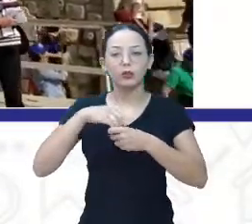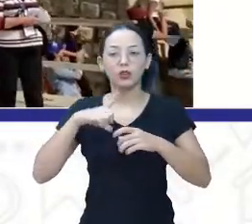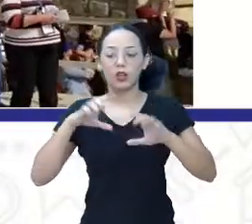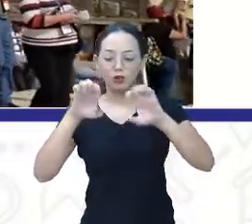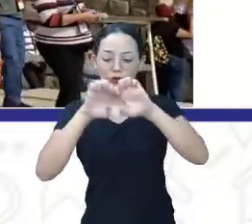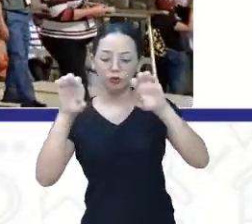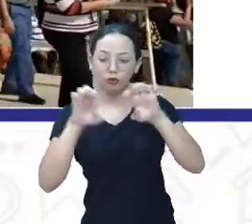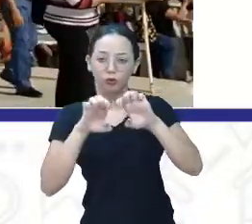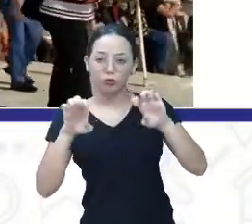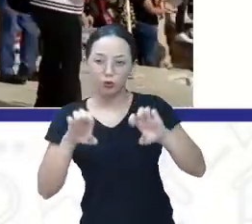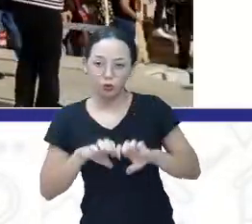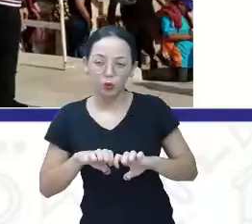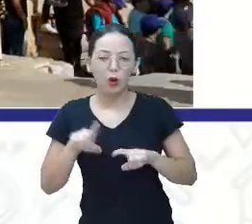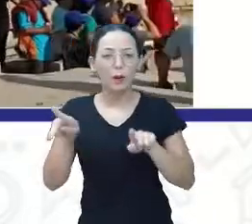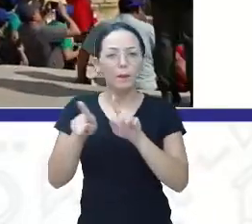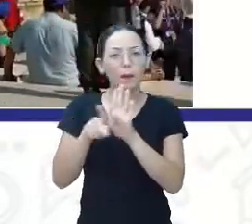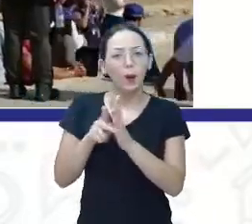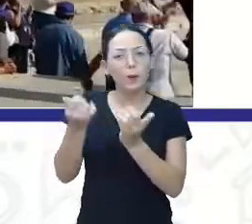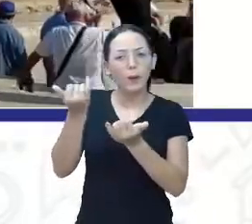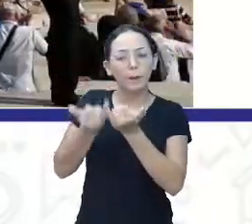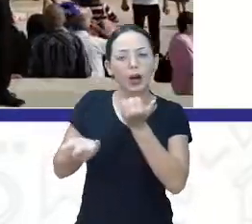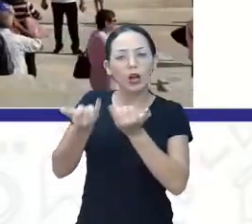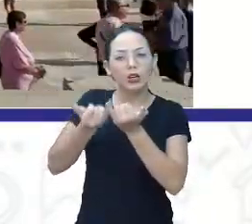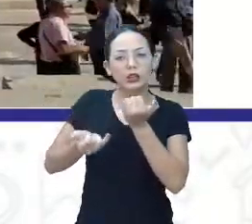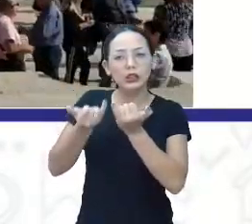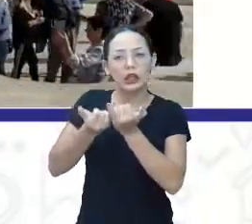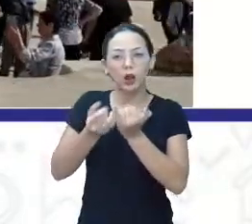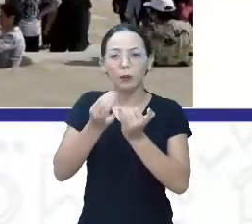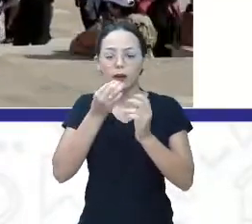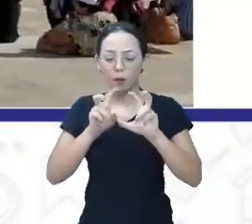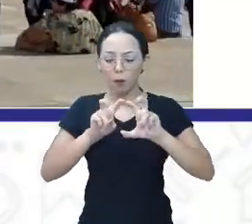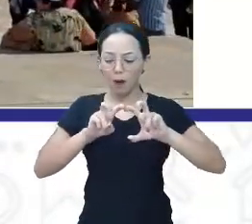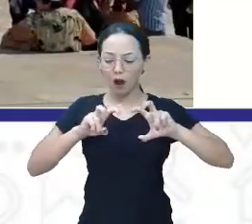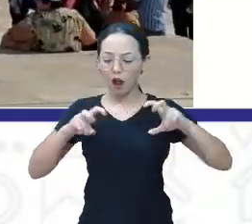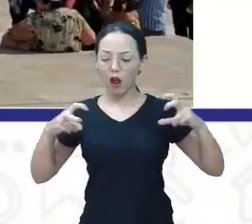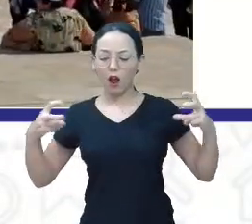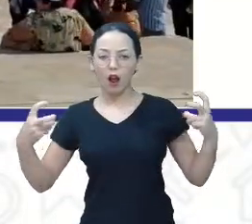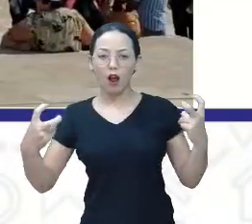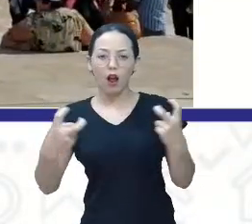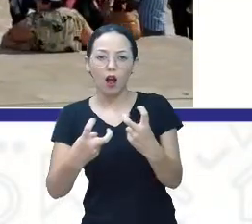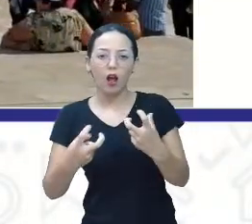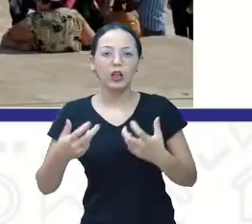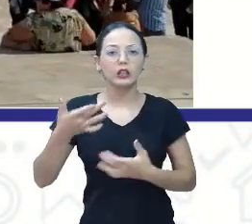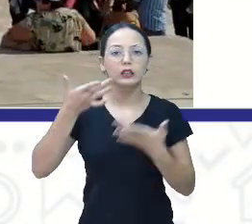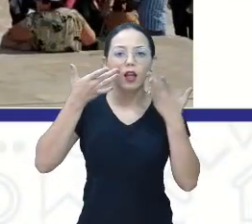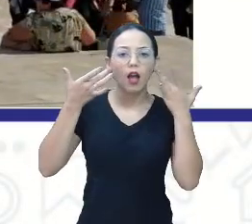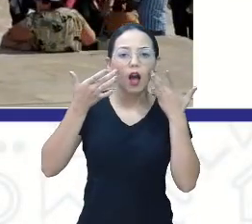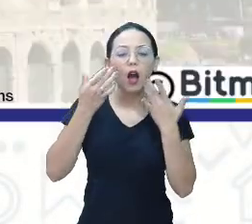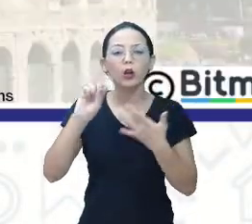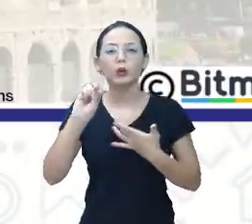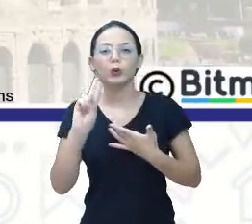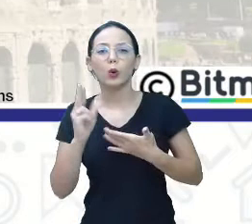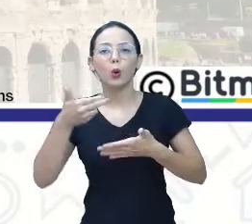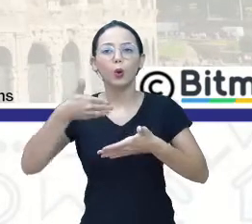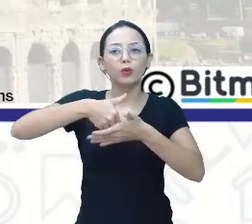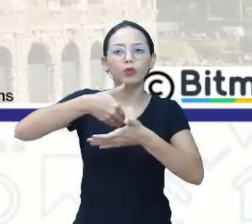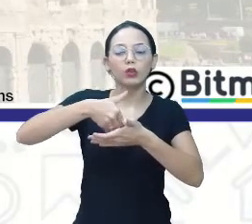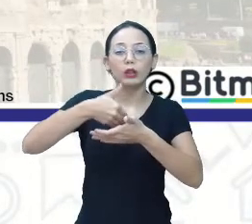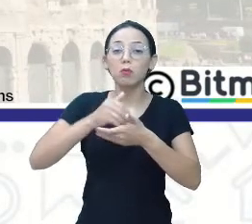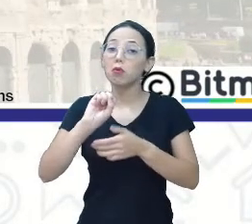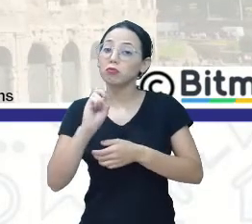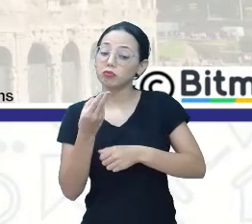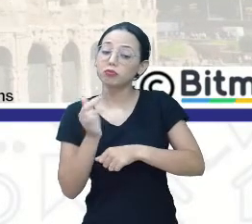estrutura semelhante à de uma arquibancada de teatro ou de estádio de futebol ou de